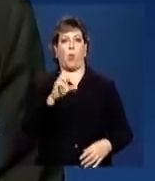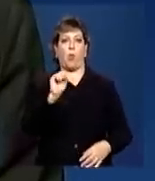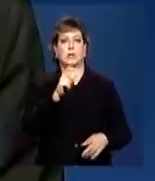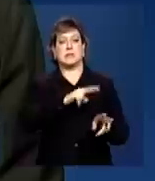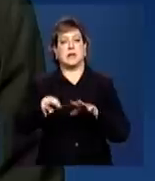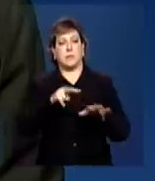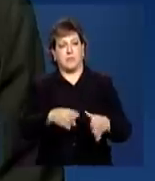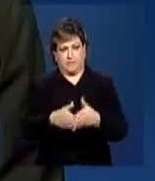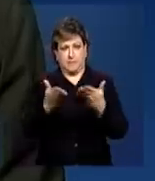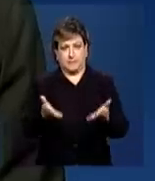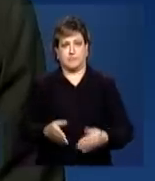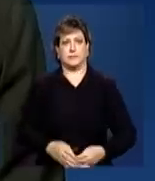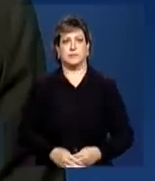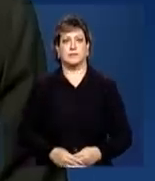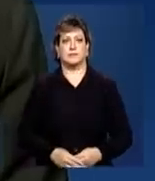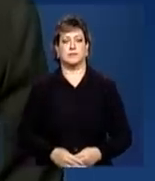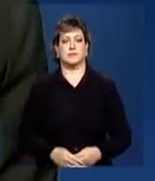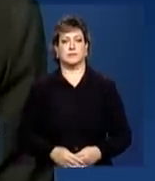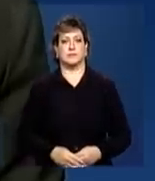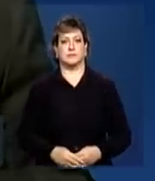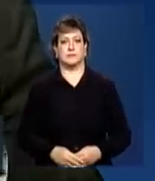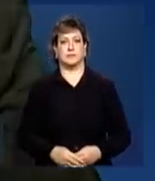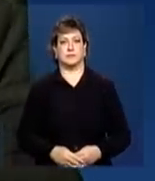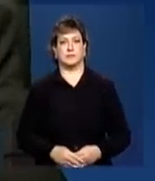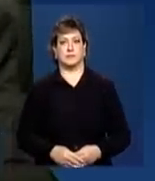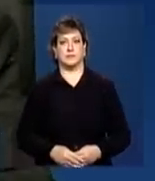favor? Bem,